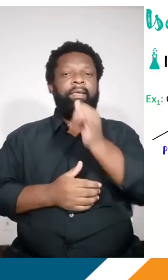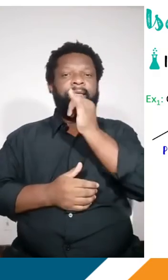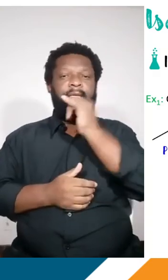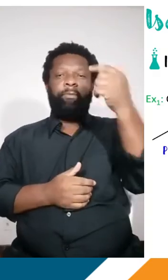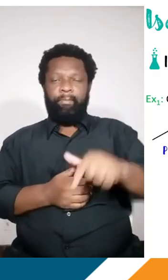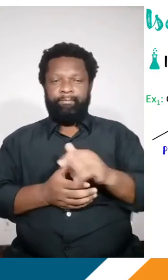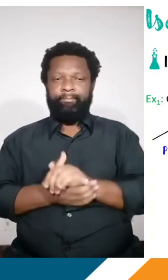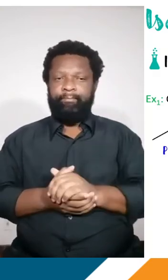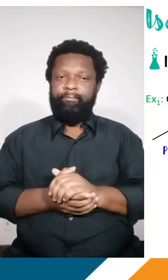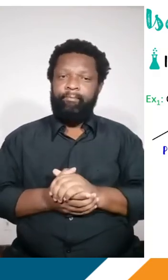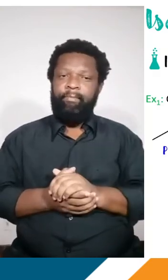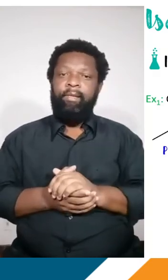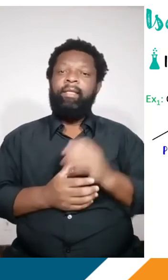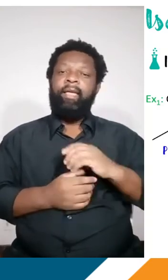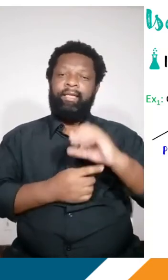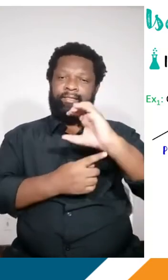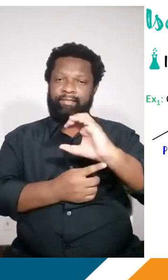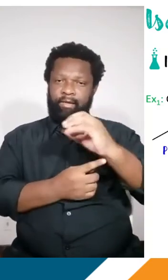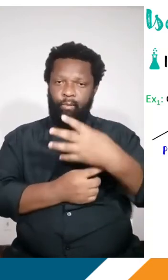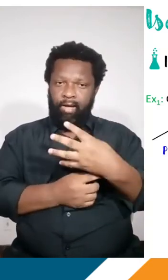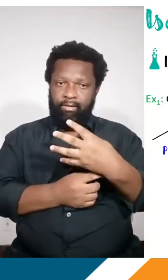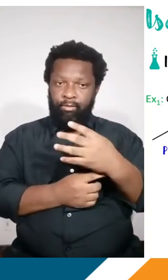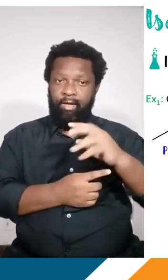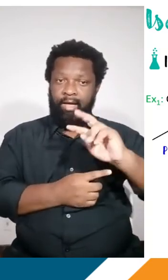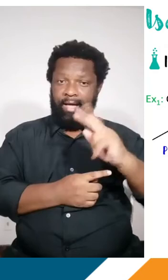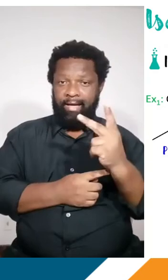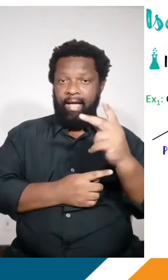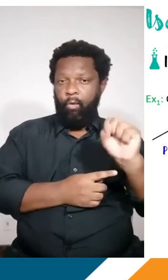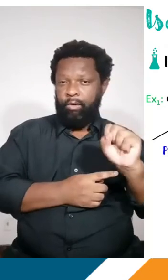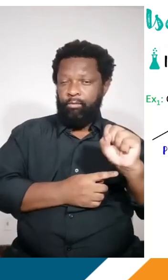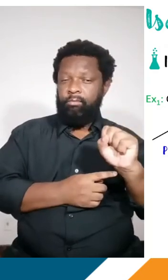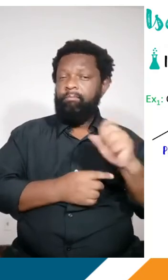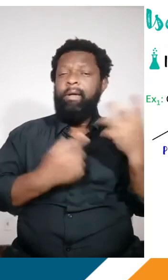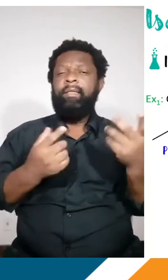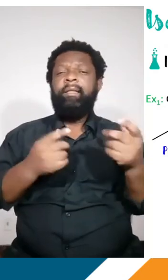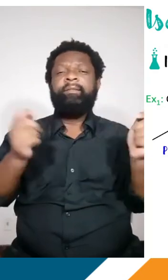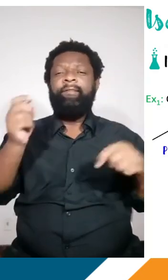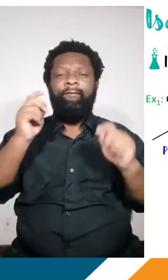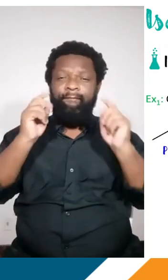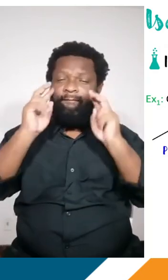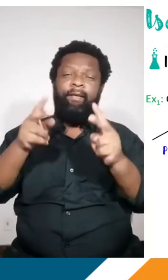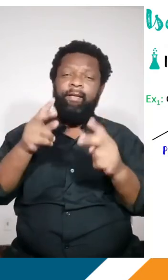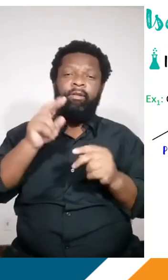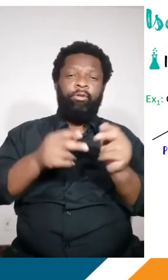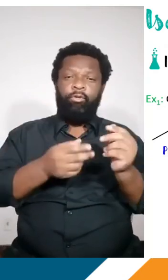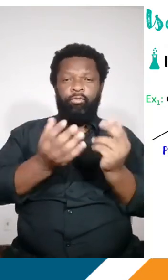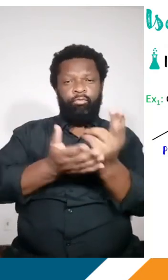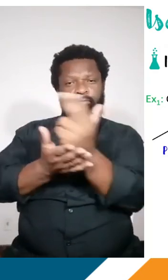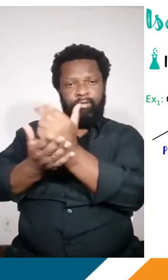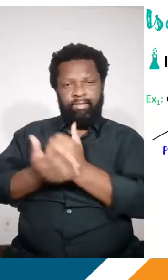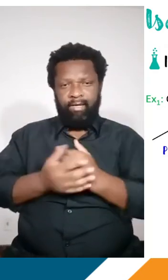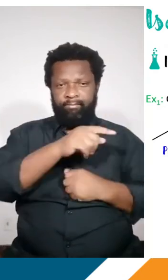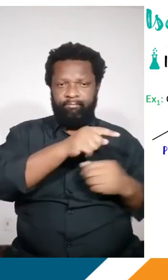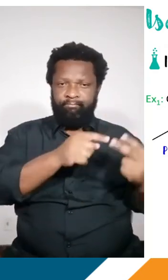Outro exemplo aqui, peguei C4H8 e aí as minhas possibilidades são essas aqui. Já estou